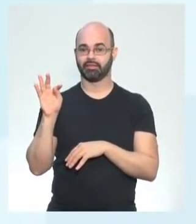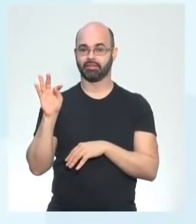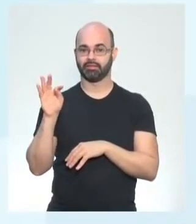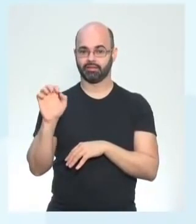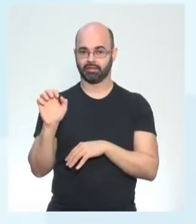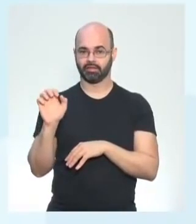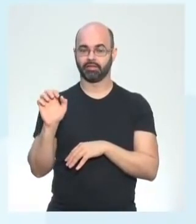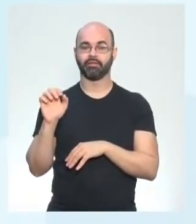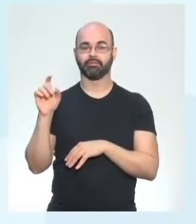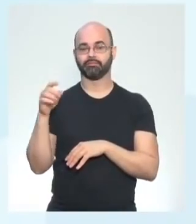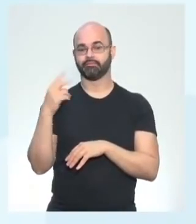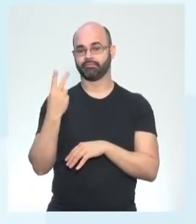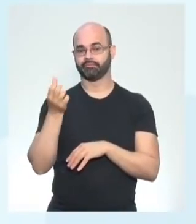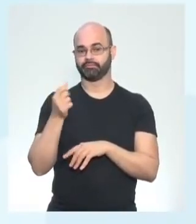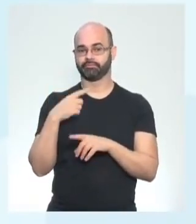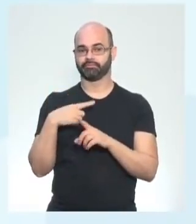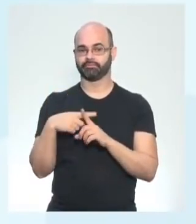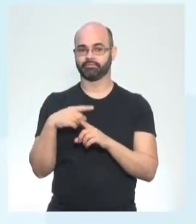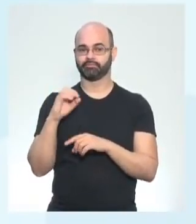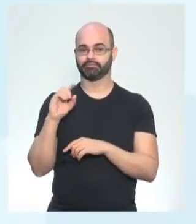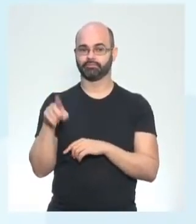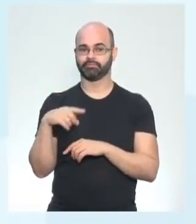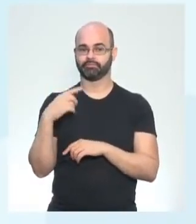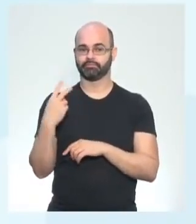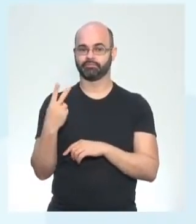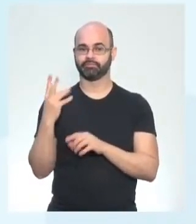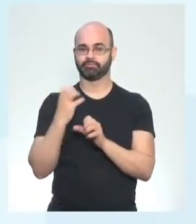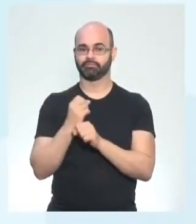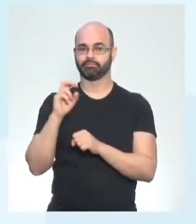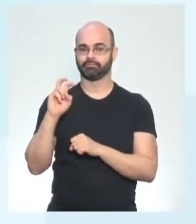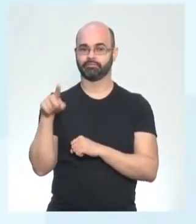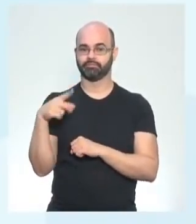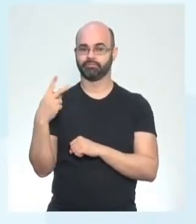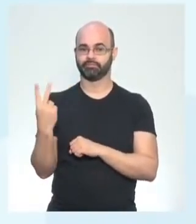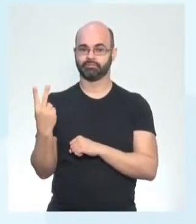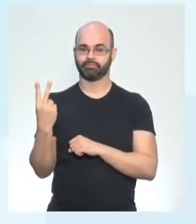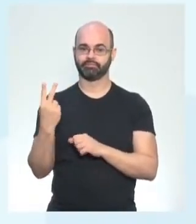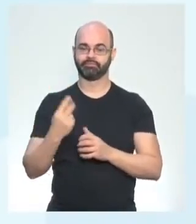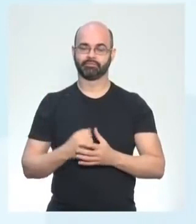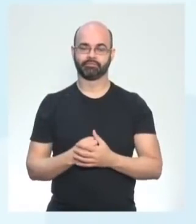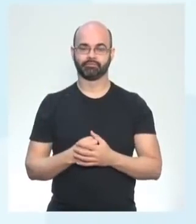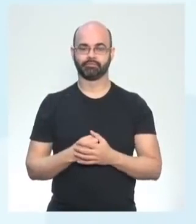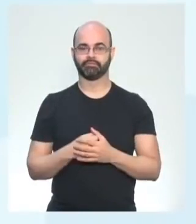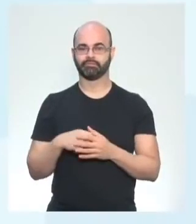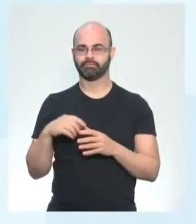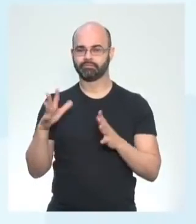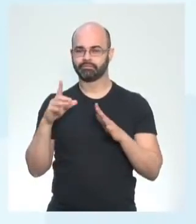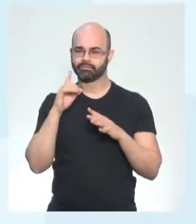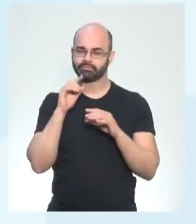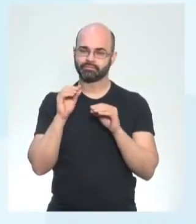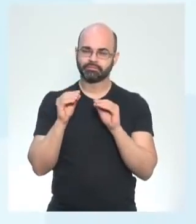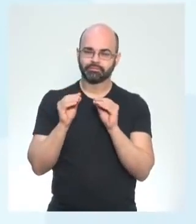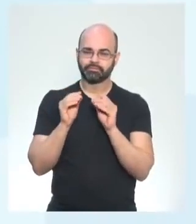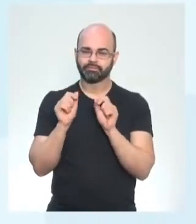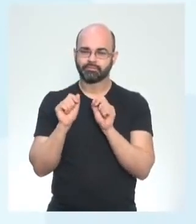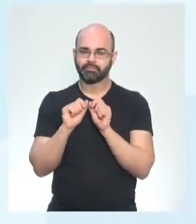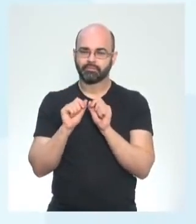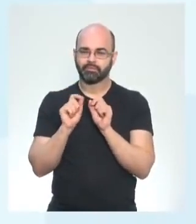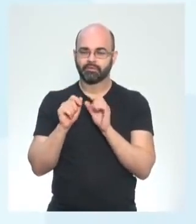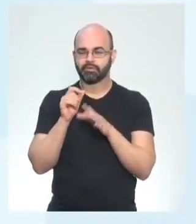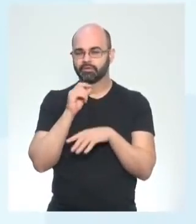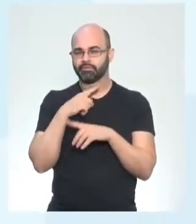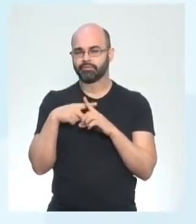vezes 0,2, 5,2. Aí também entra as ideias do arredondamento, né? Você poderia ter multiplicado